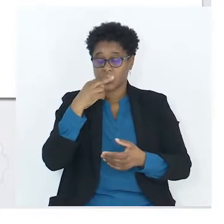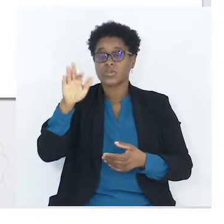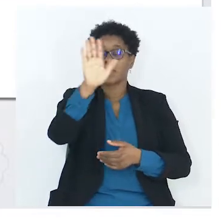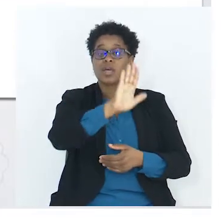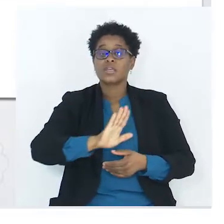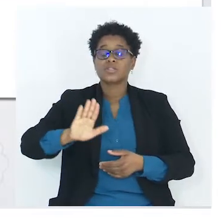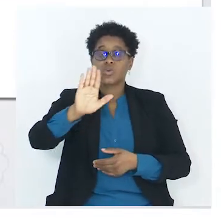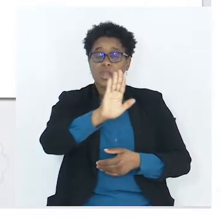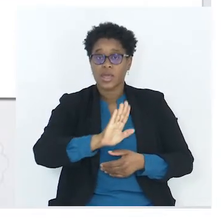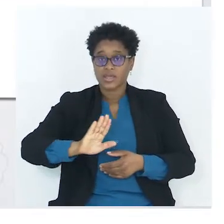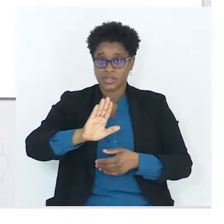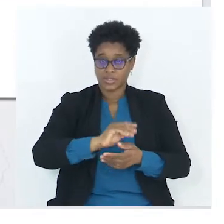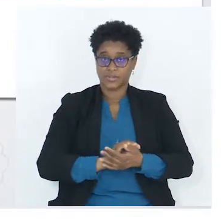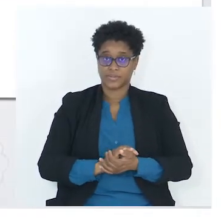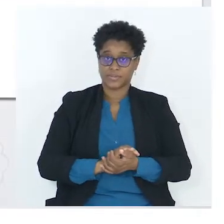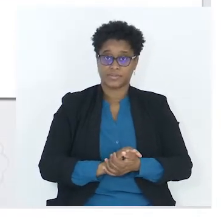nacionais,